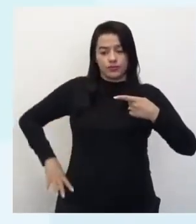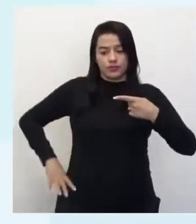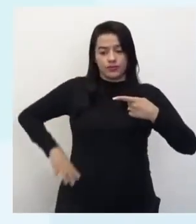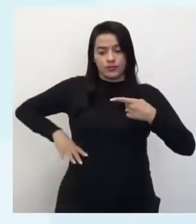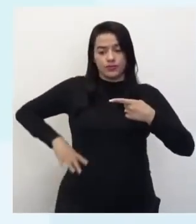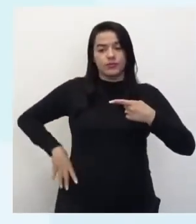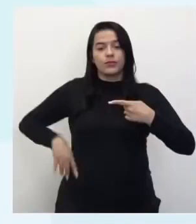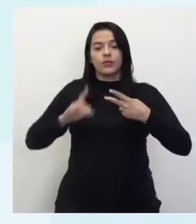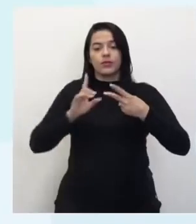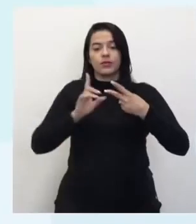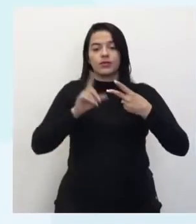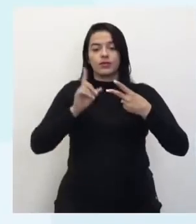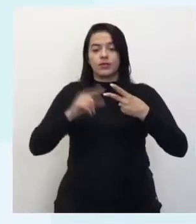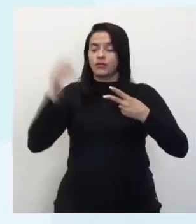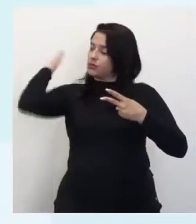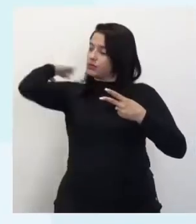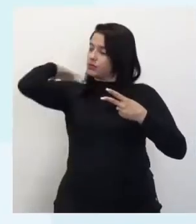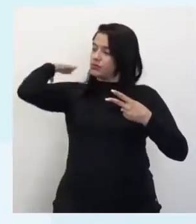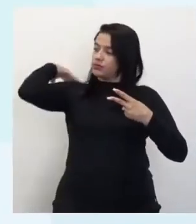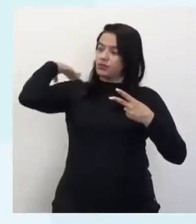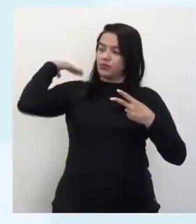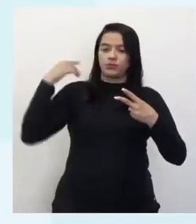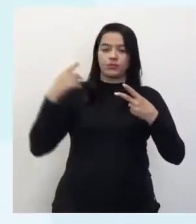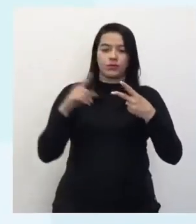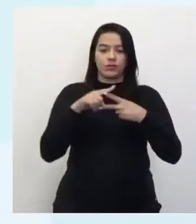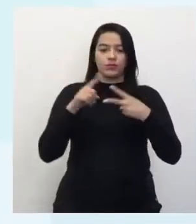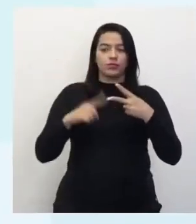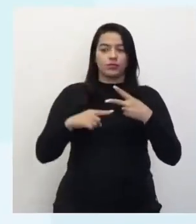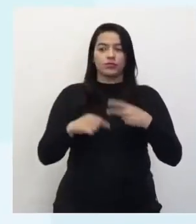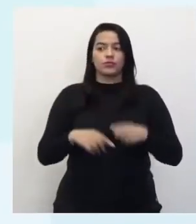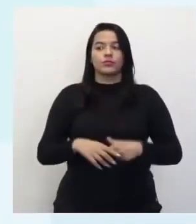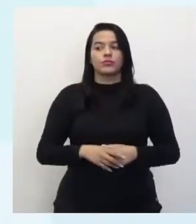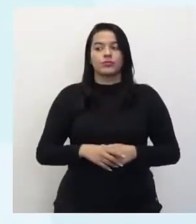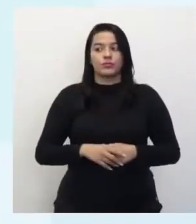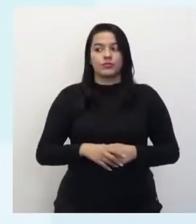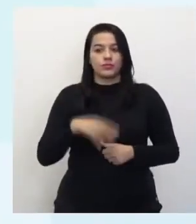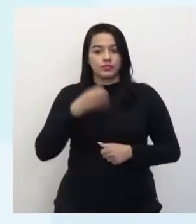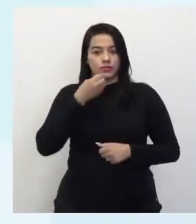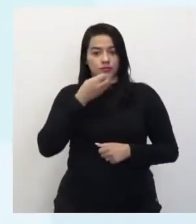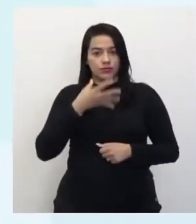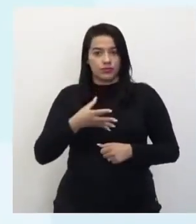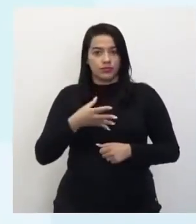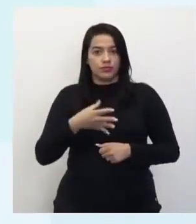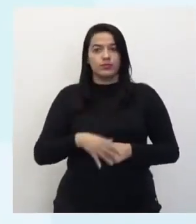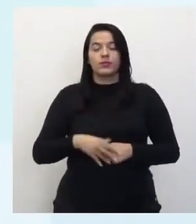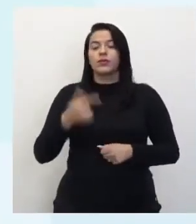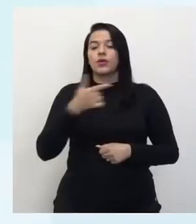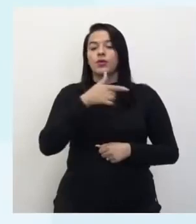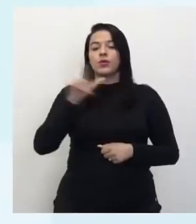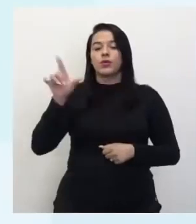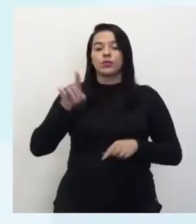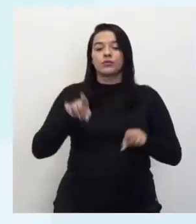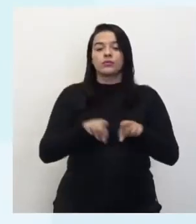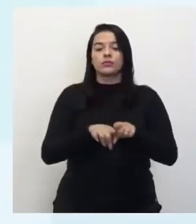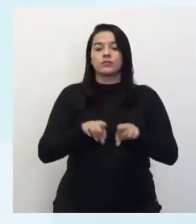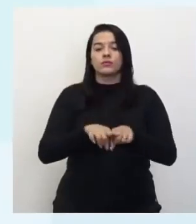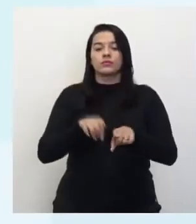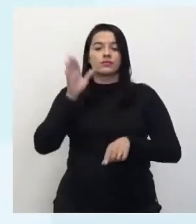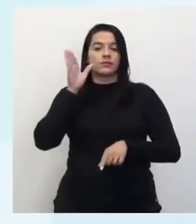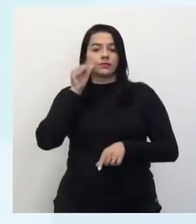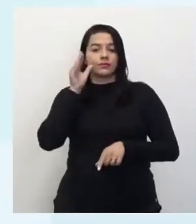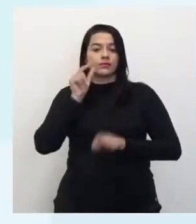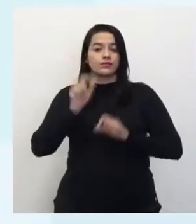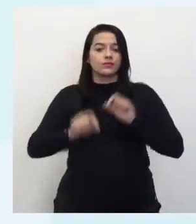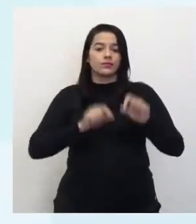cintura escapular. Vocês sabiam? A gente tem duas cinturas, tá bom? E olha só, outra coisa interessante. Se a gente observar aí